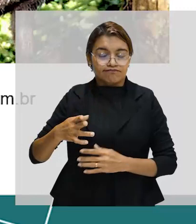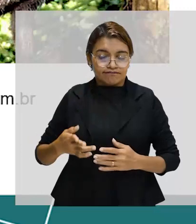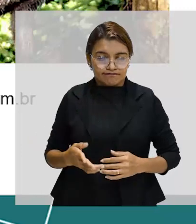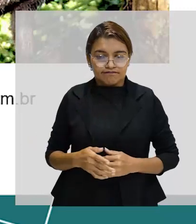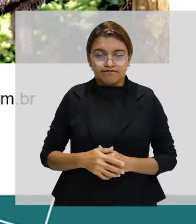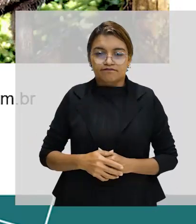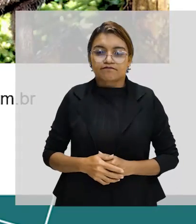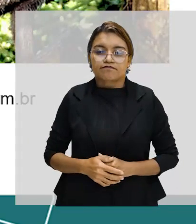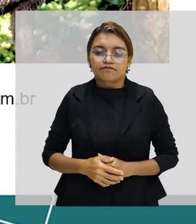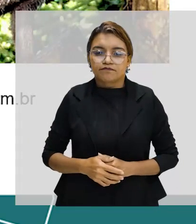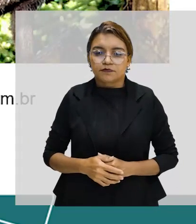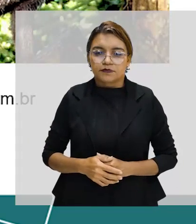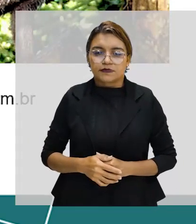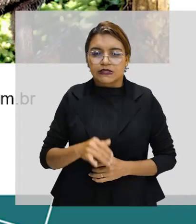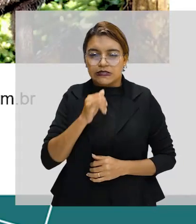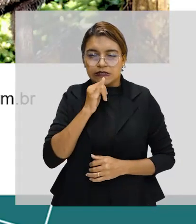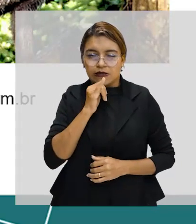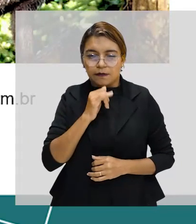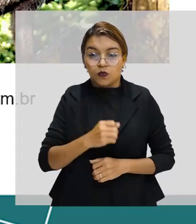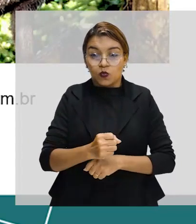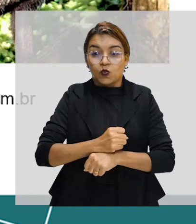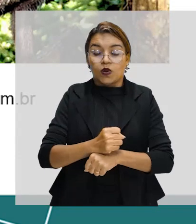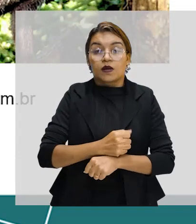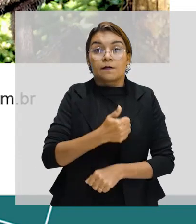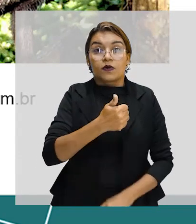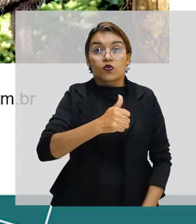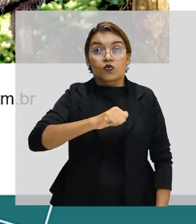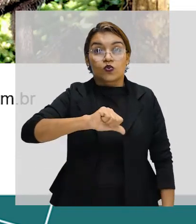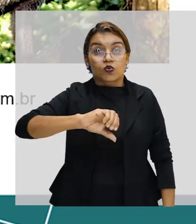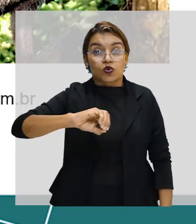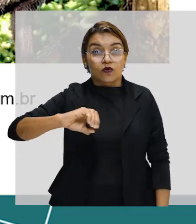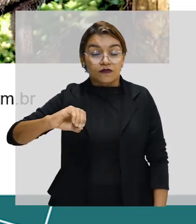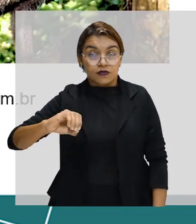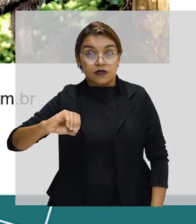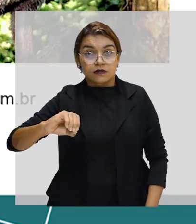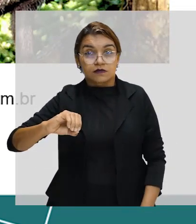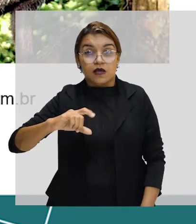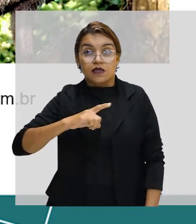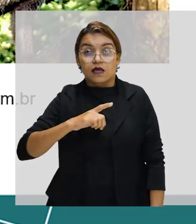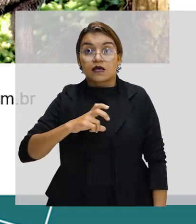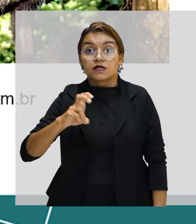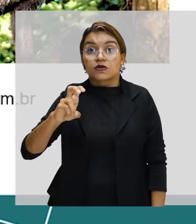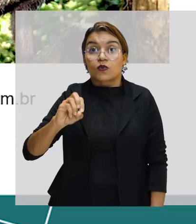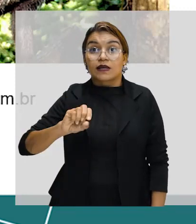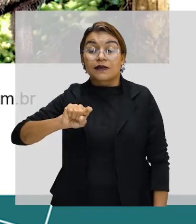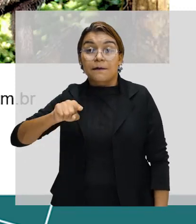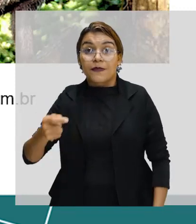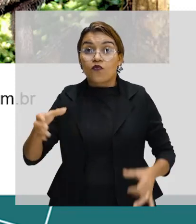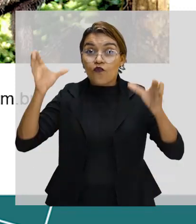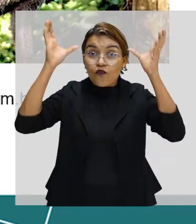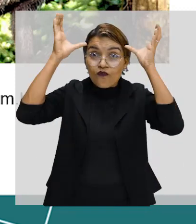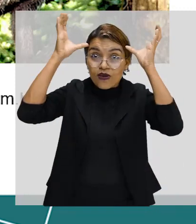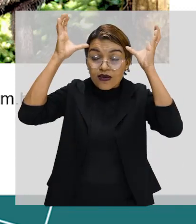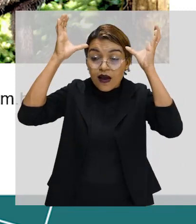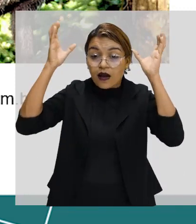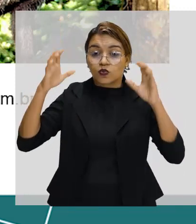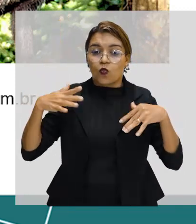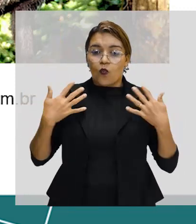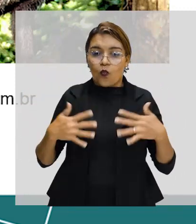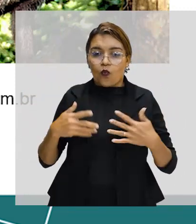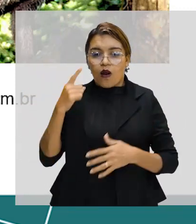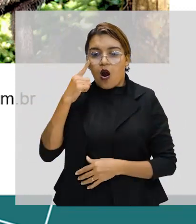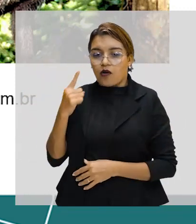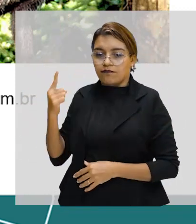substâncias. Para se ter uma ideia, no ano de 1900, 50 mil veados almiscareiros, né, nós temos